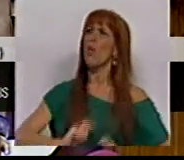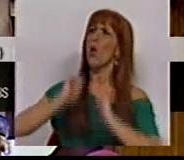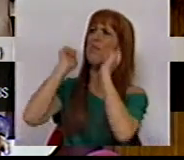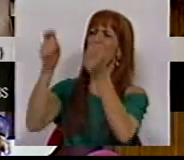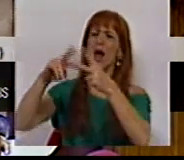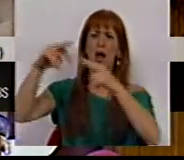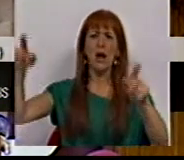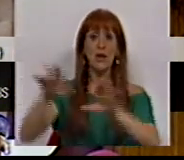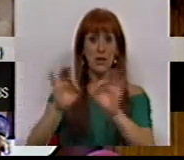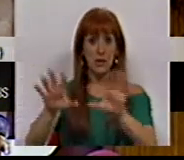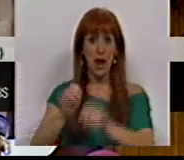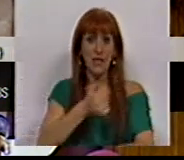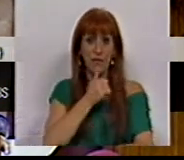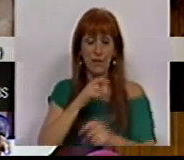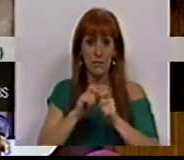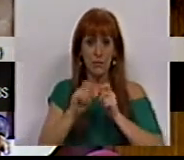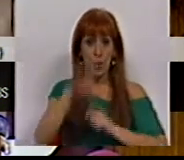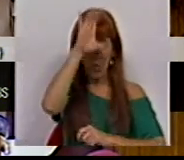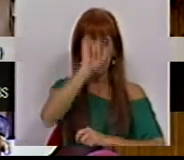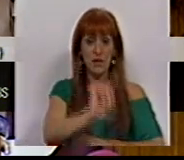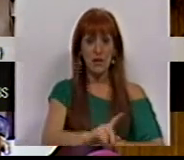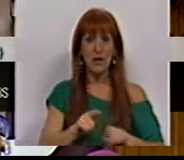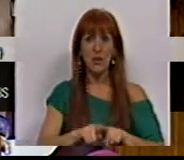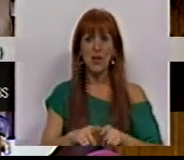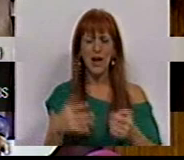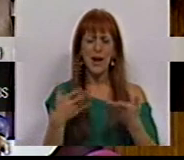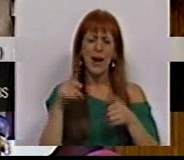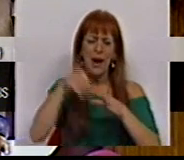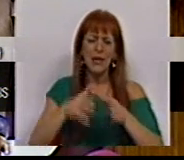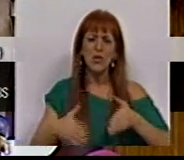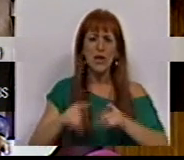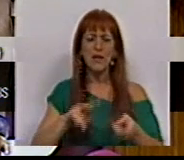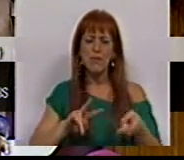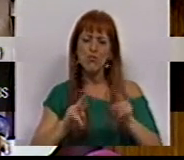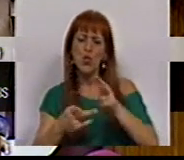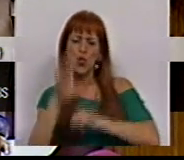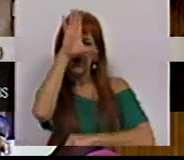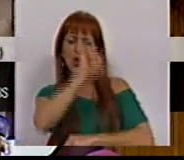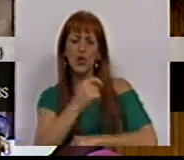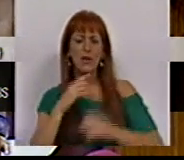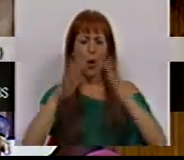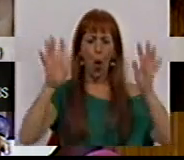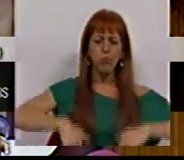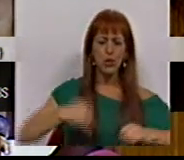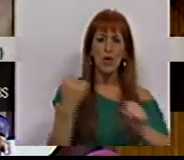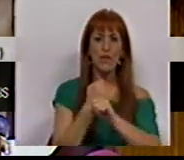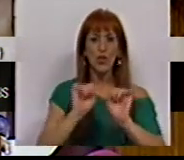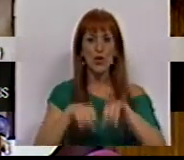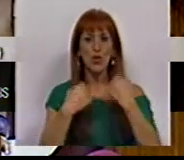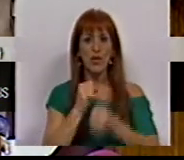para as autarquias, como foi definida pelo Governo, insere-se na estratégia de reconfiguração do Estado e desmantelamento das funções